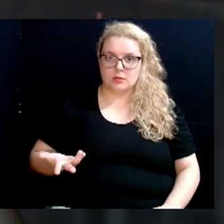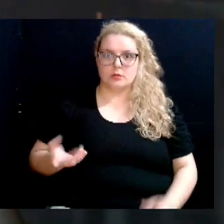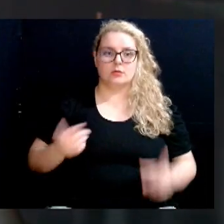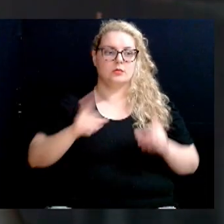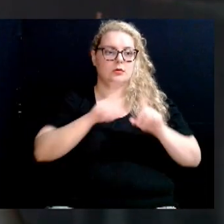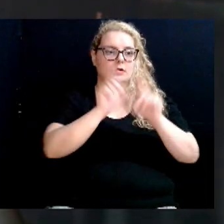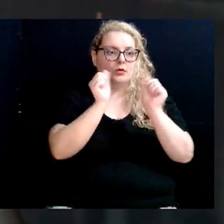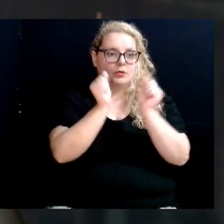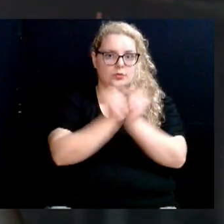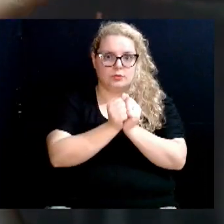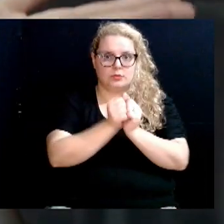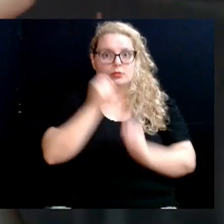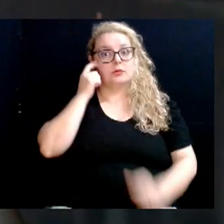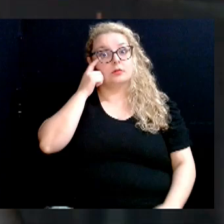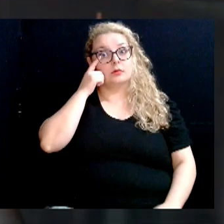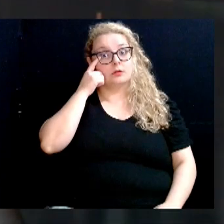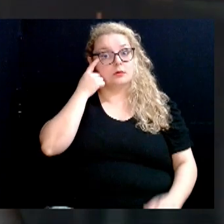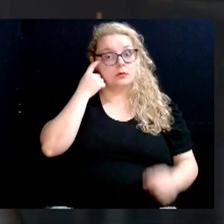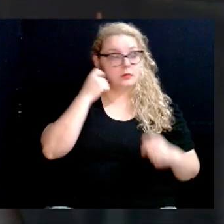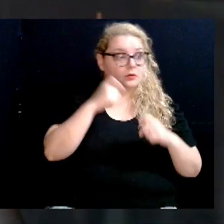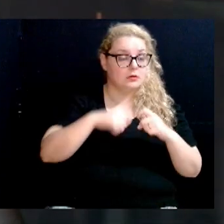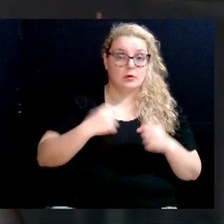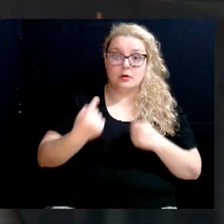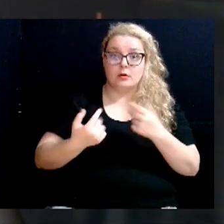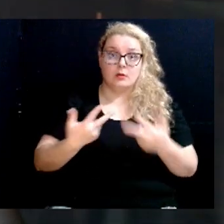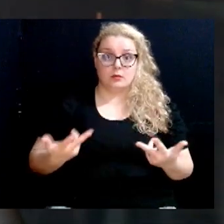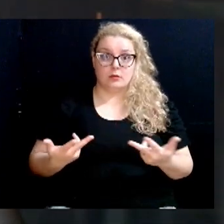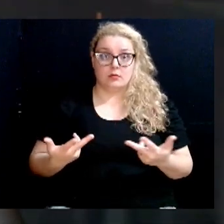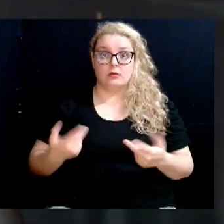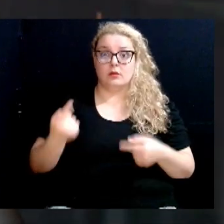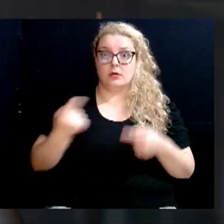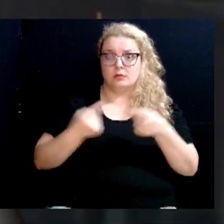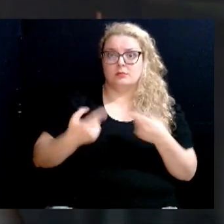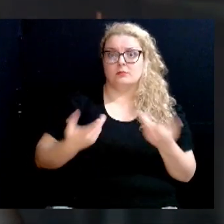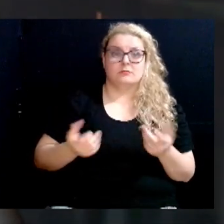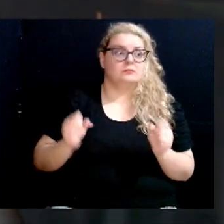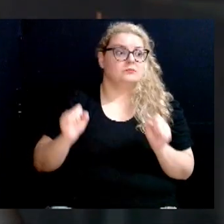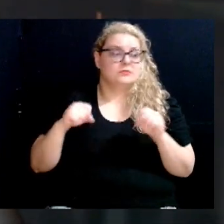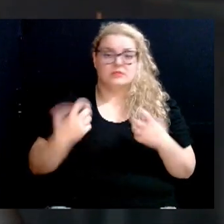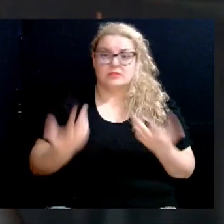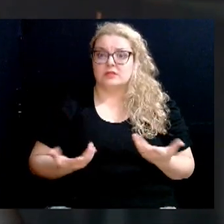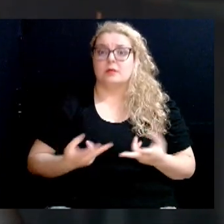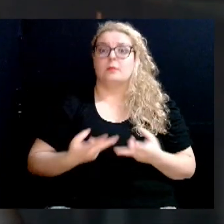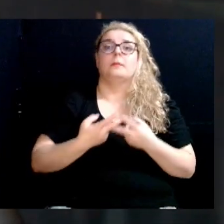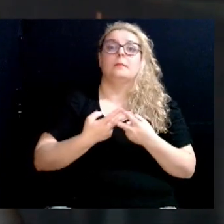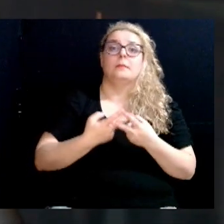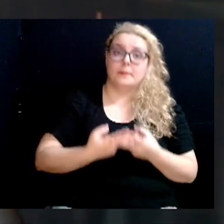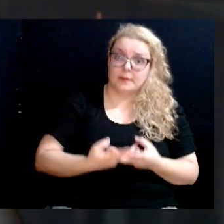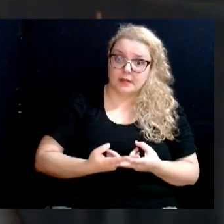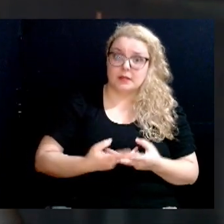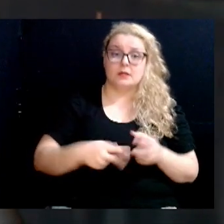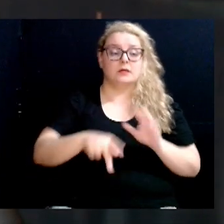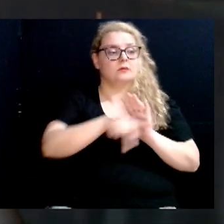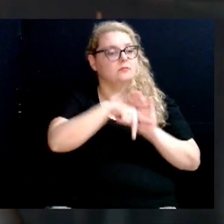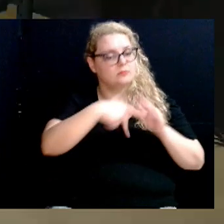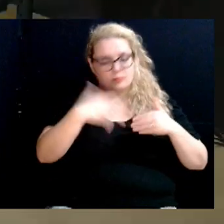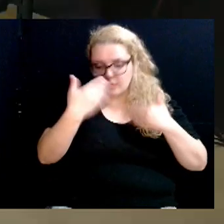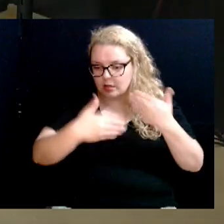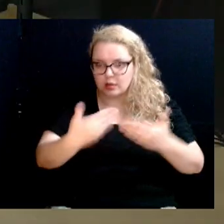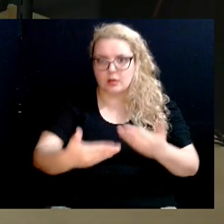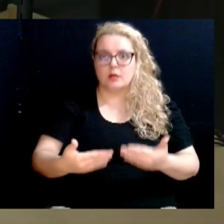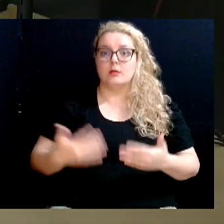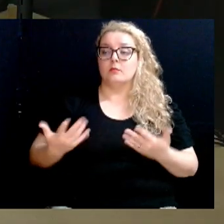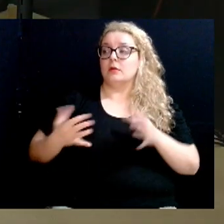rolar sexo? Vai rolar às vezes alguma discussão? Vai, mas paciência, faz parte. Mas aí nesse contexto, só